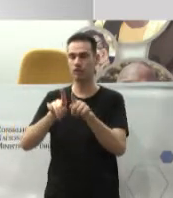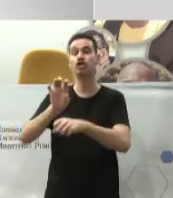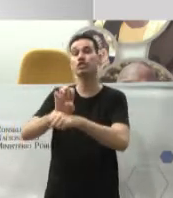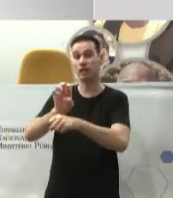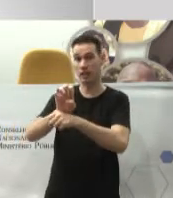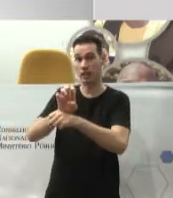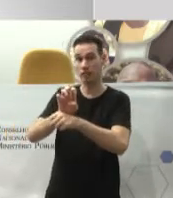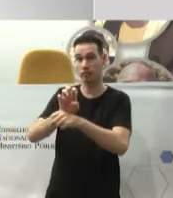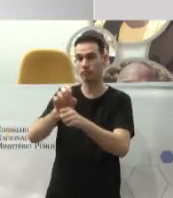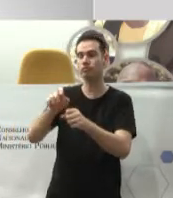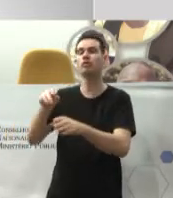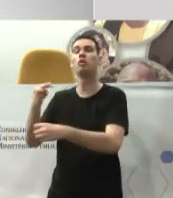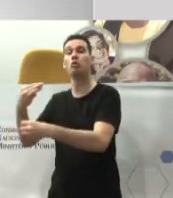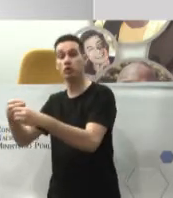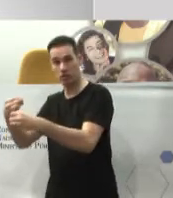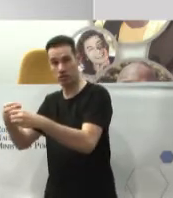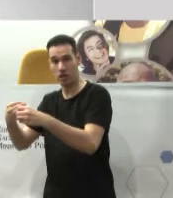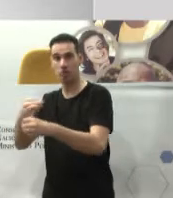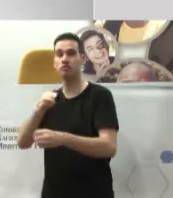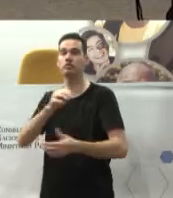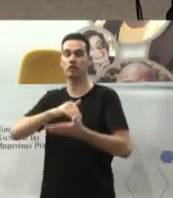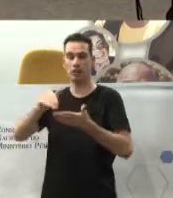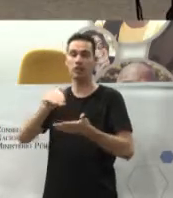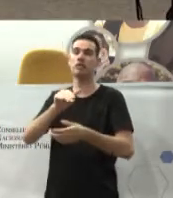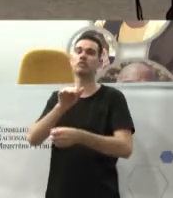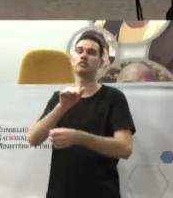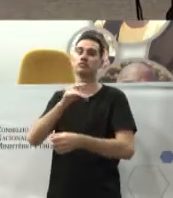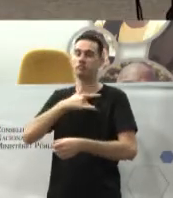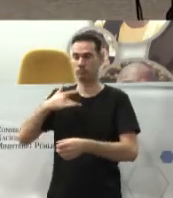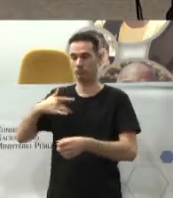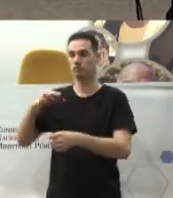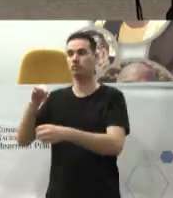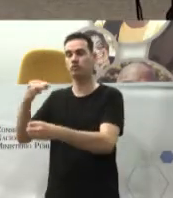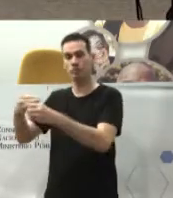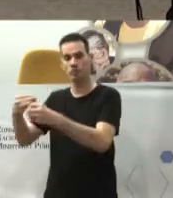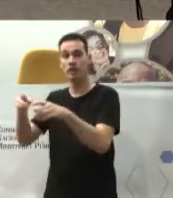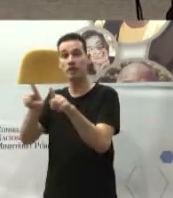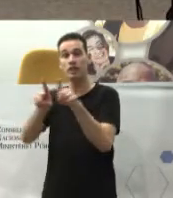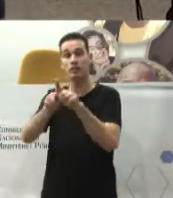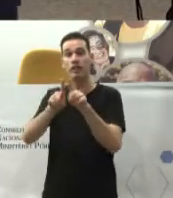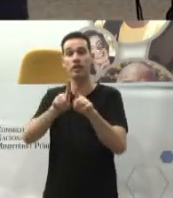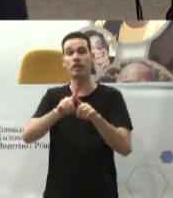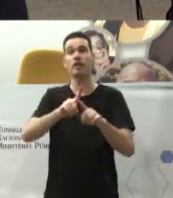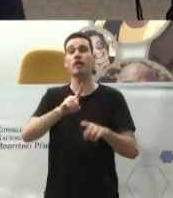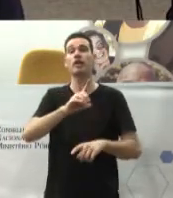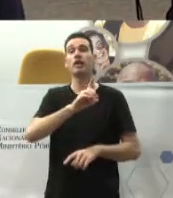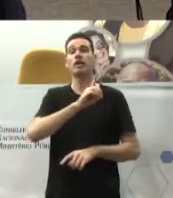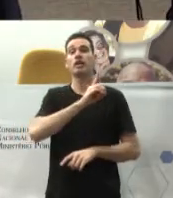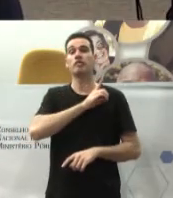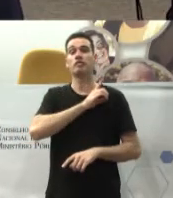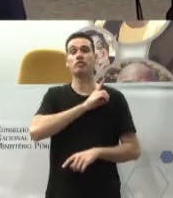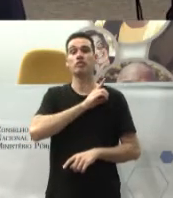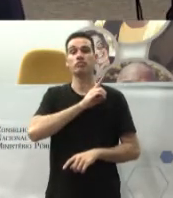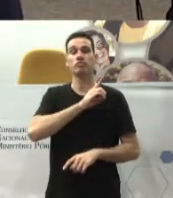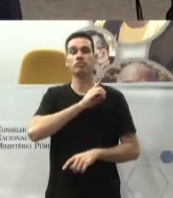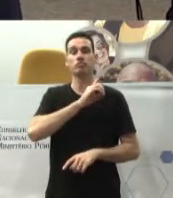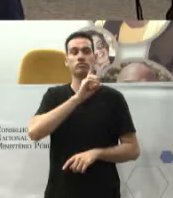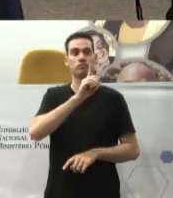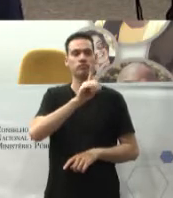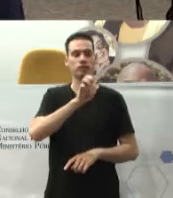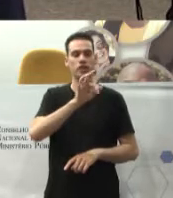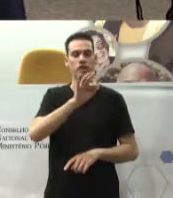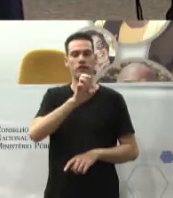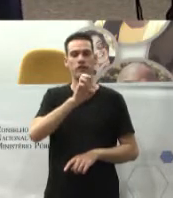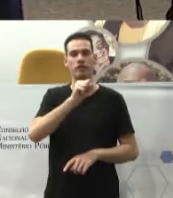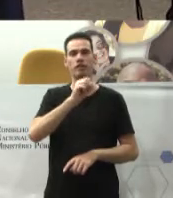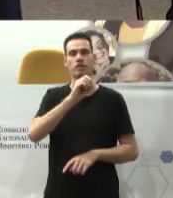Secretaria Municipal de Saúde e a Defensoria Pública. Nesse termo de cooperação foi criado o NAIS, que é o Núcleo